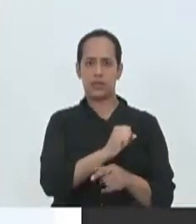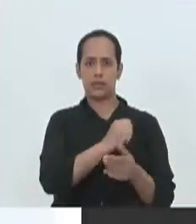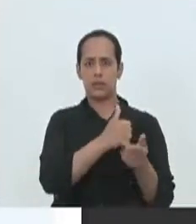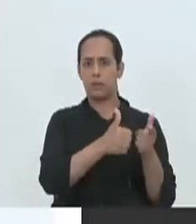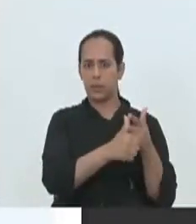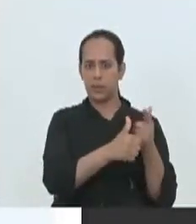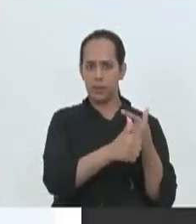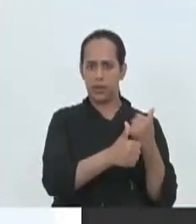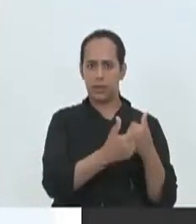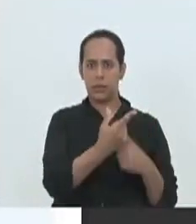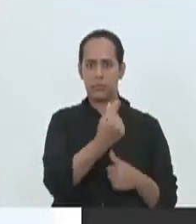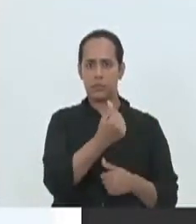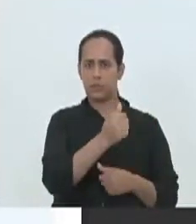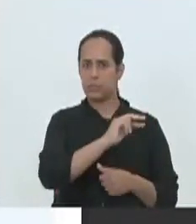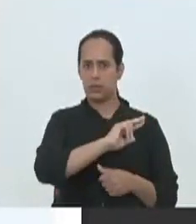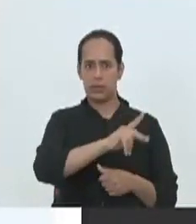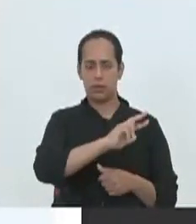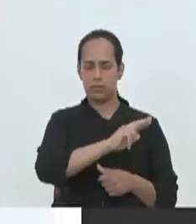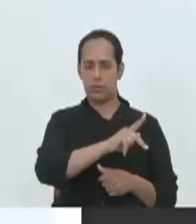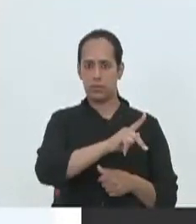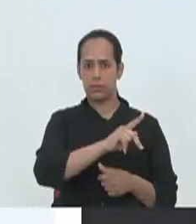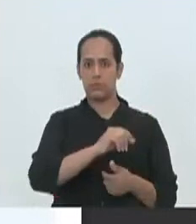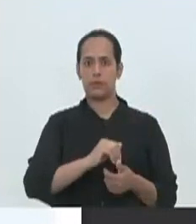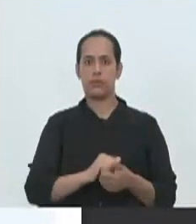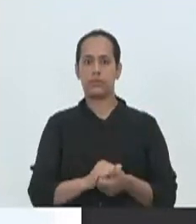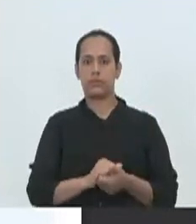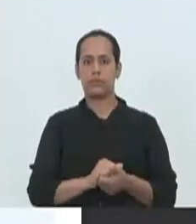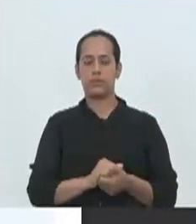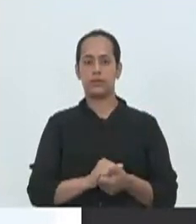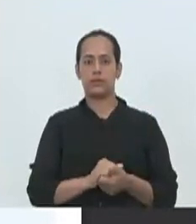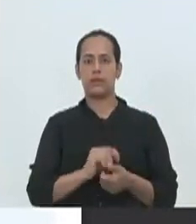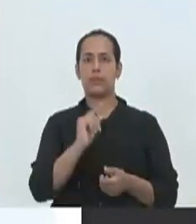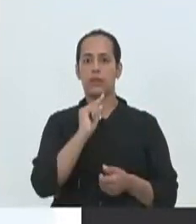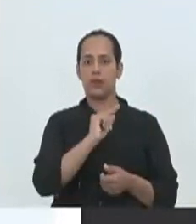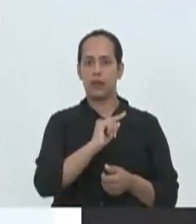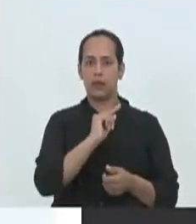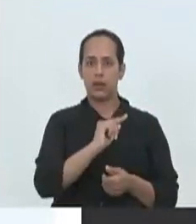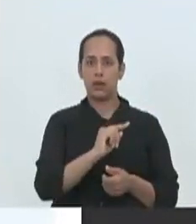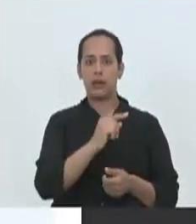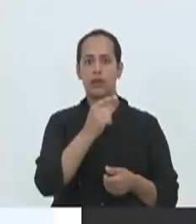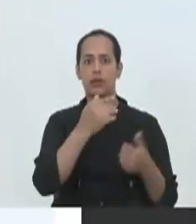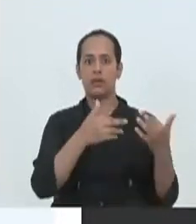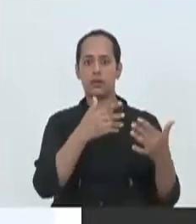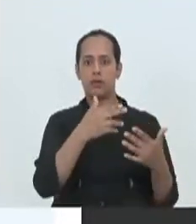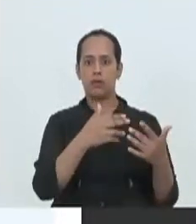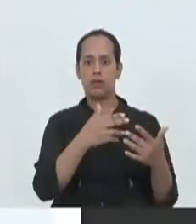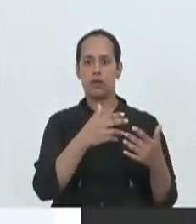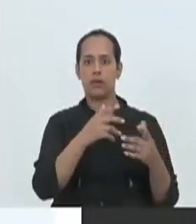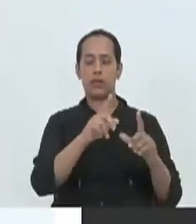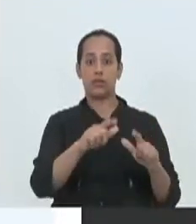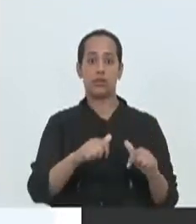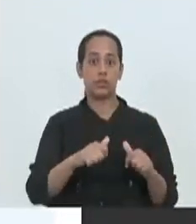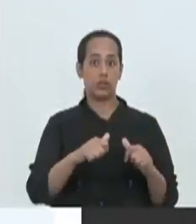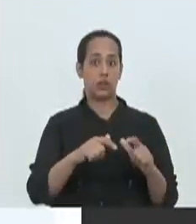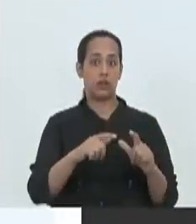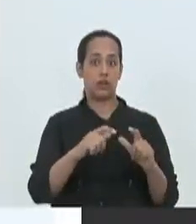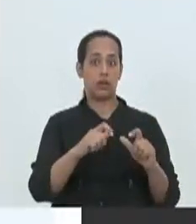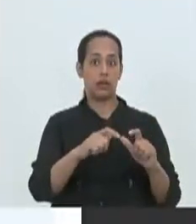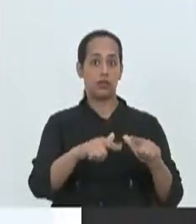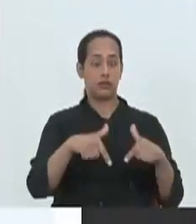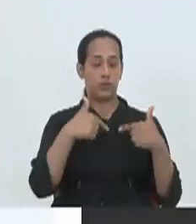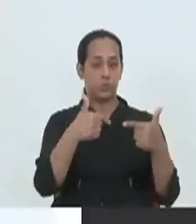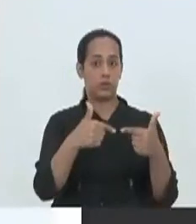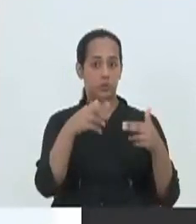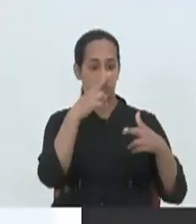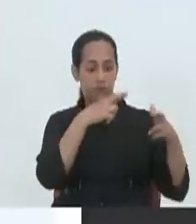financeiras aquelas que decorrem da atividade fiscal do município já as despesas